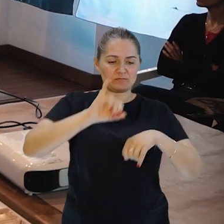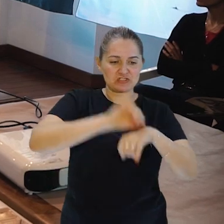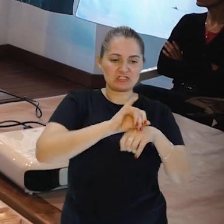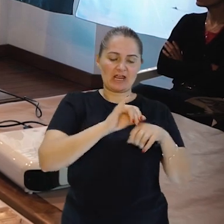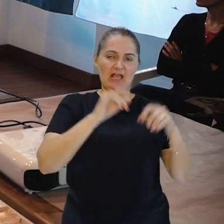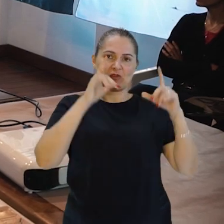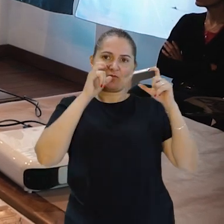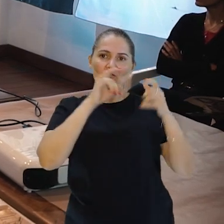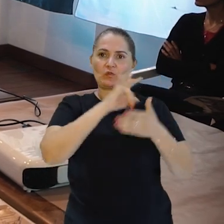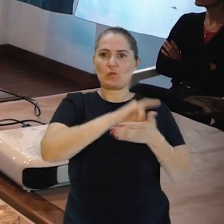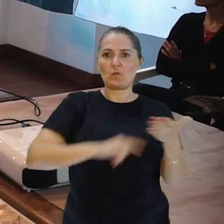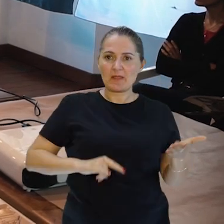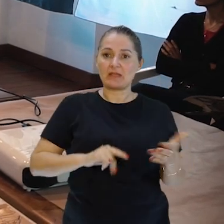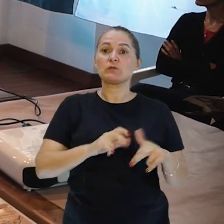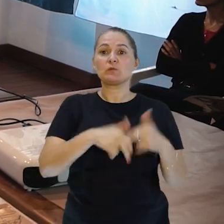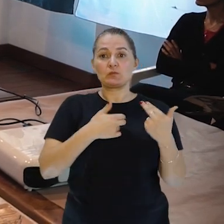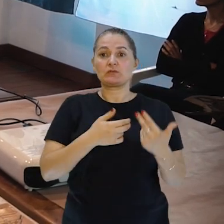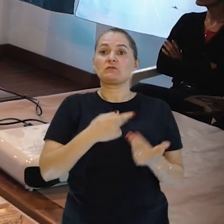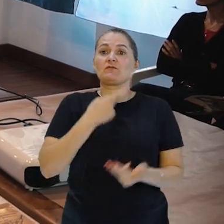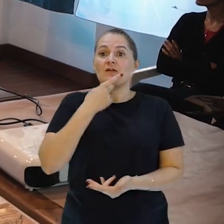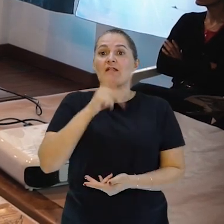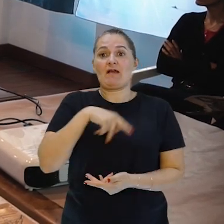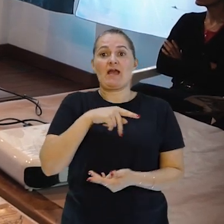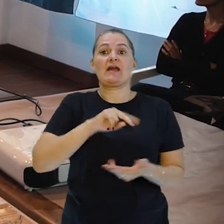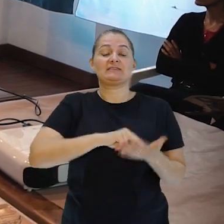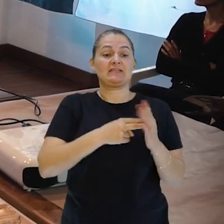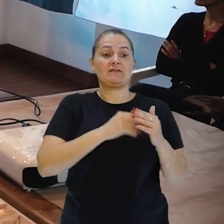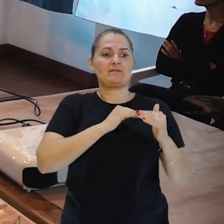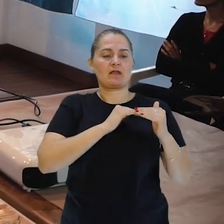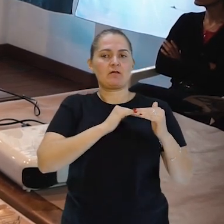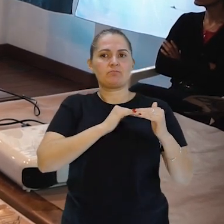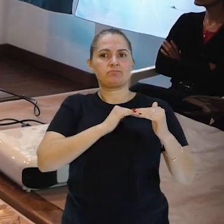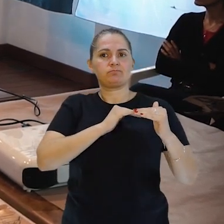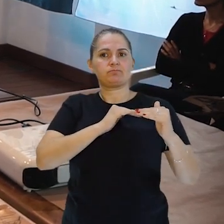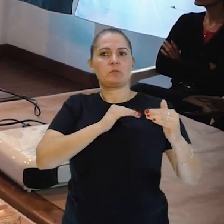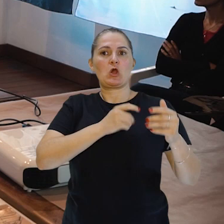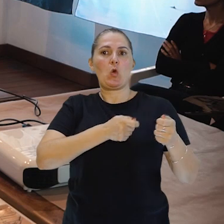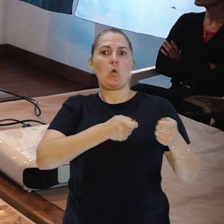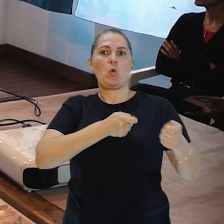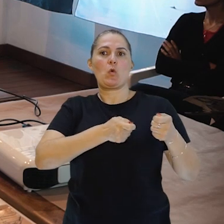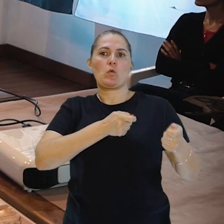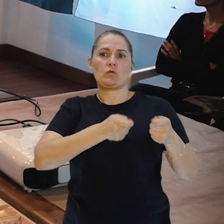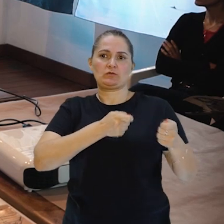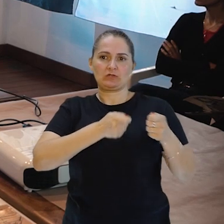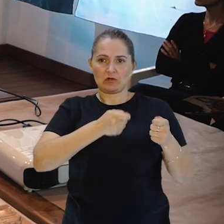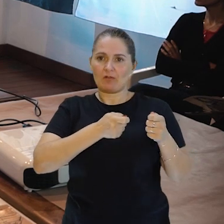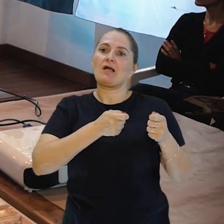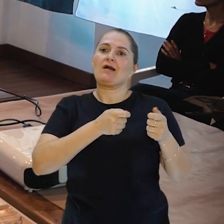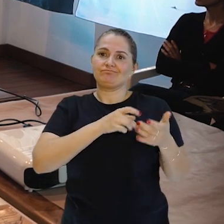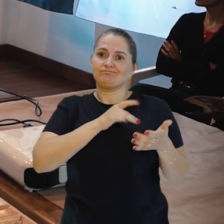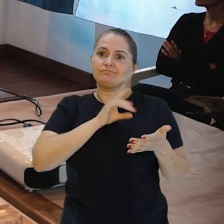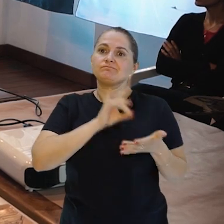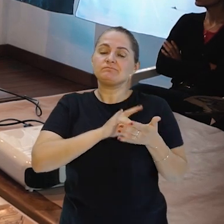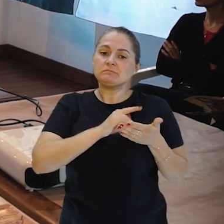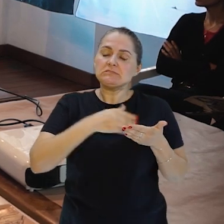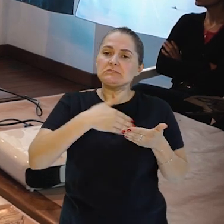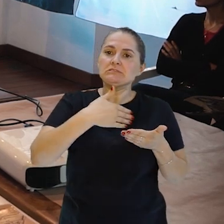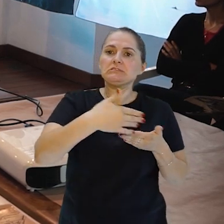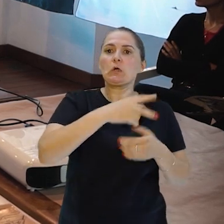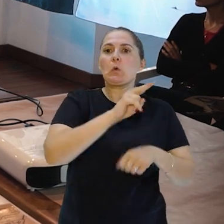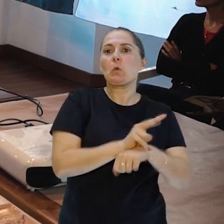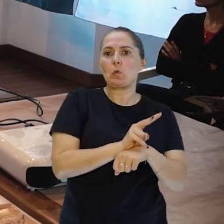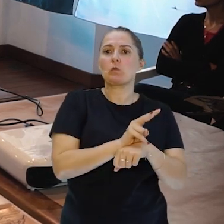daquela fotografia, daquele documento. Então, aquilo que a gente faz é estabilização.